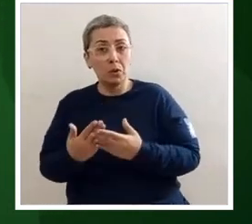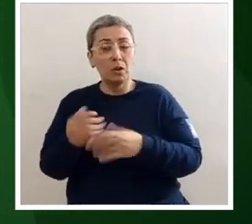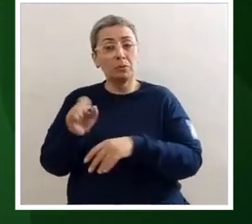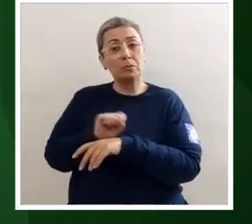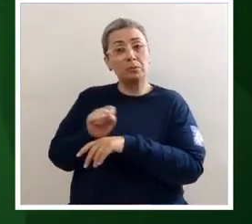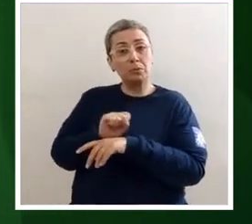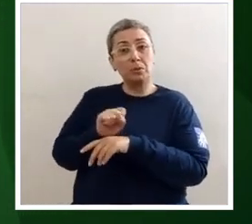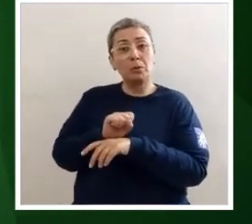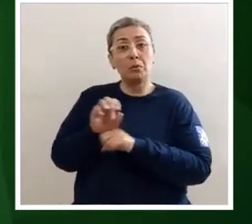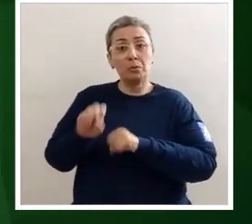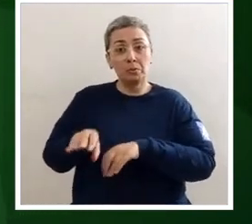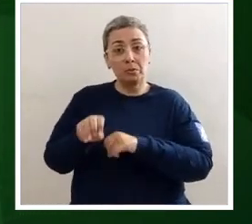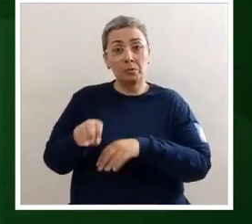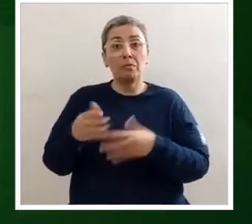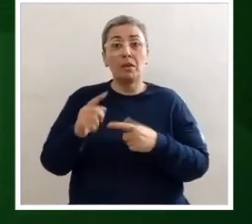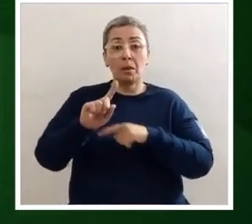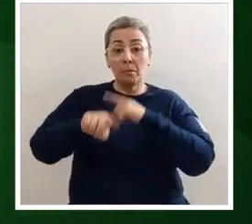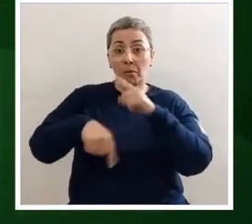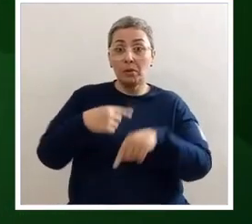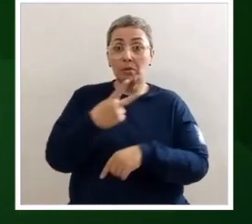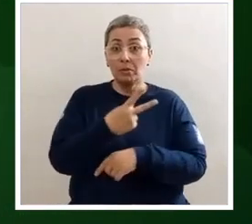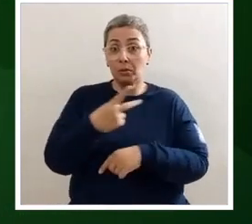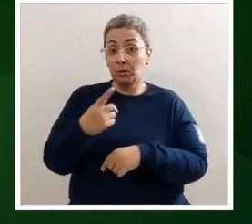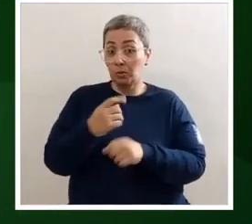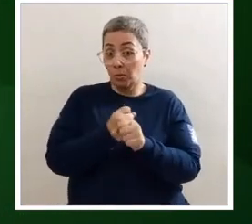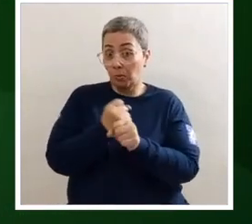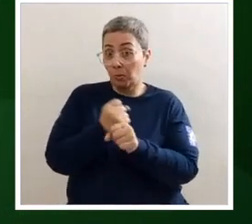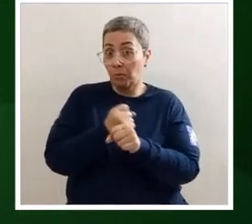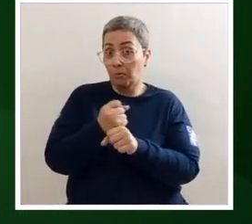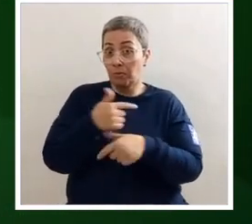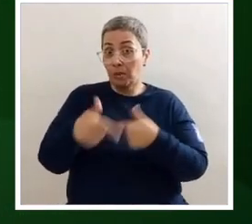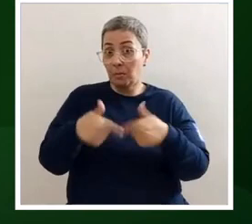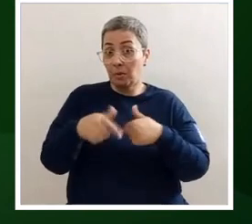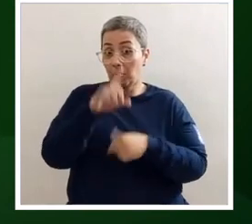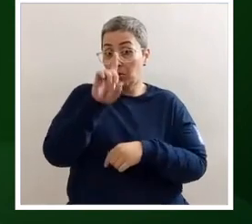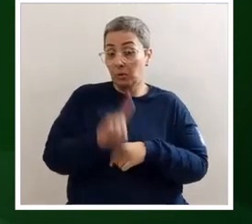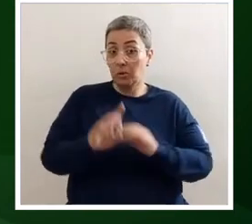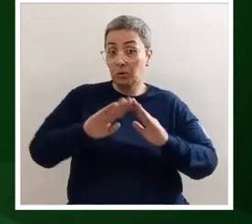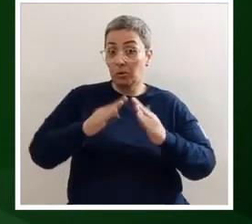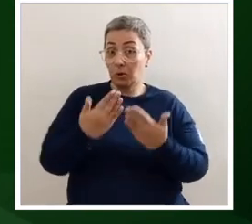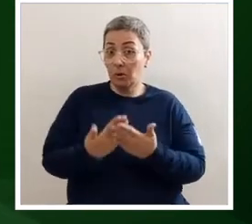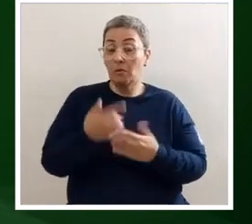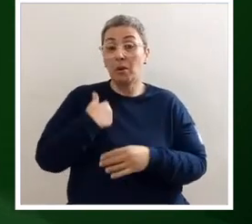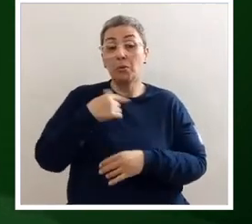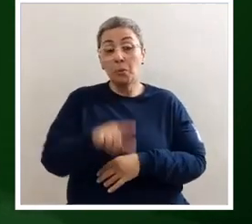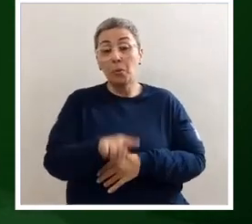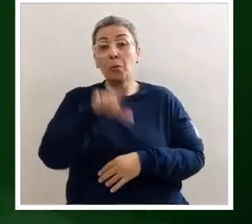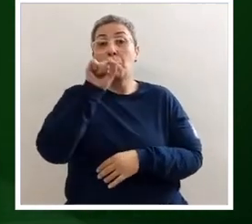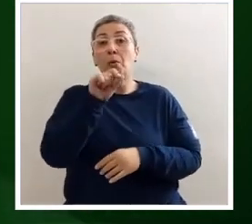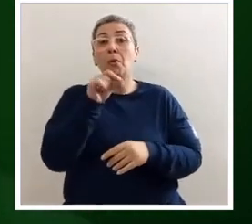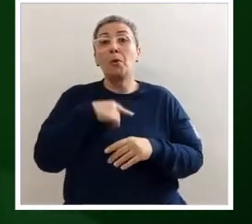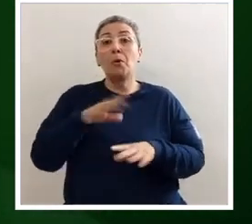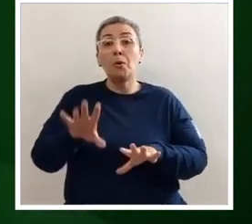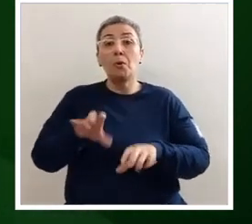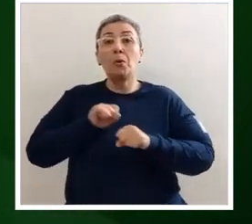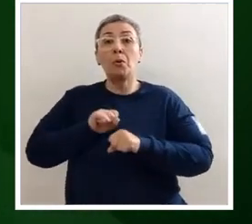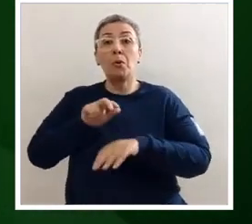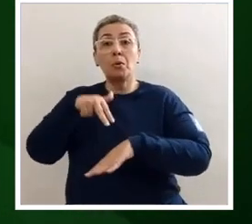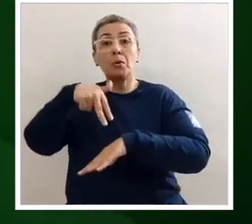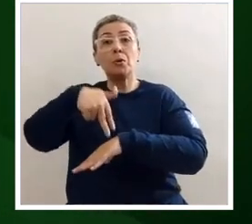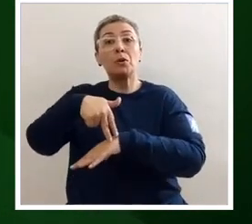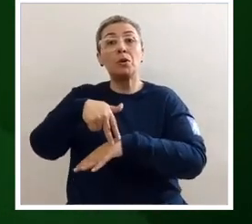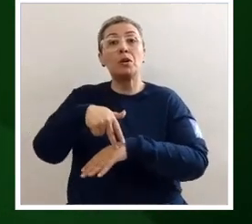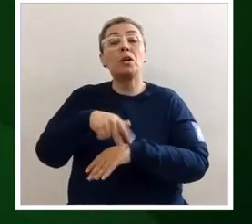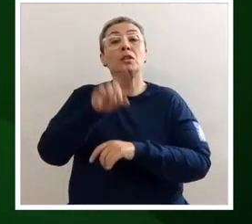supervisor após 21 anos atuando como diretora de escola ela foi escolhida para assumir o cargo de divergente